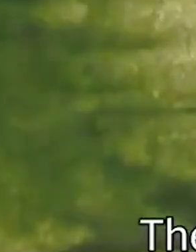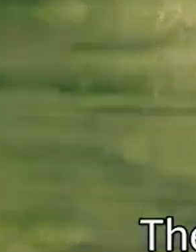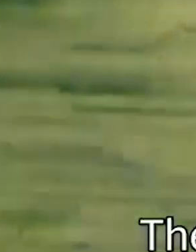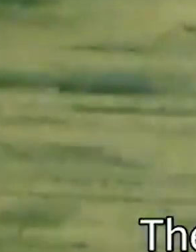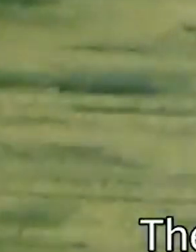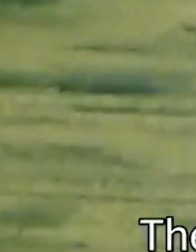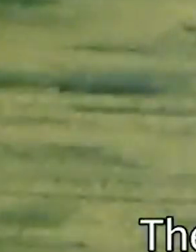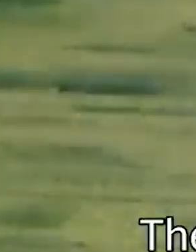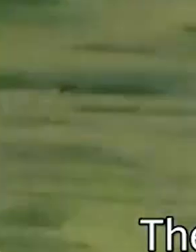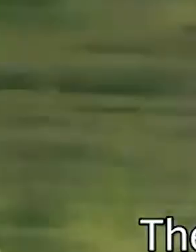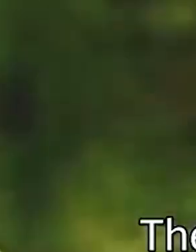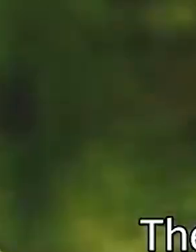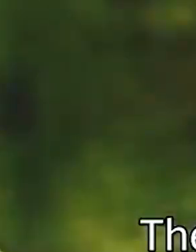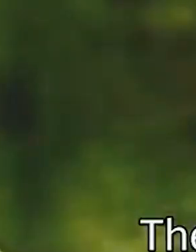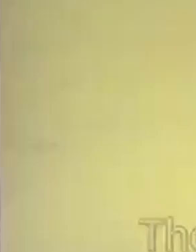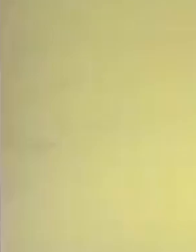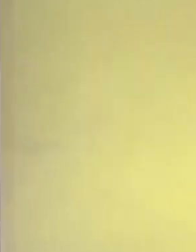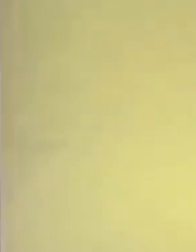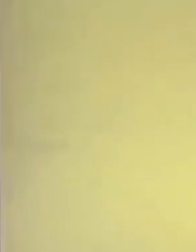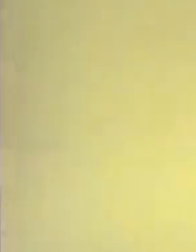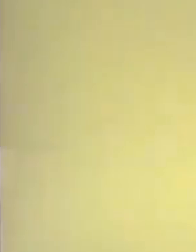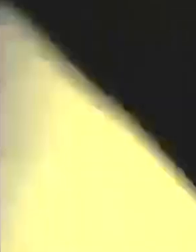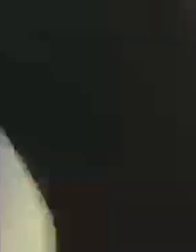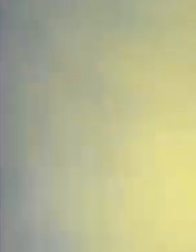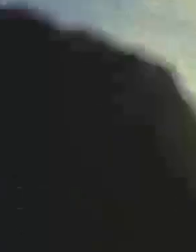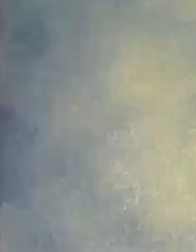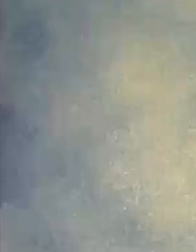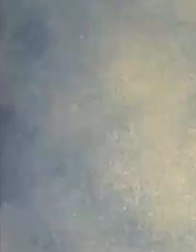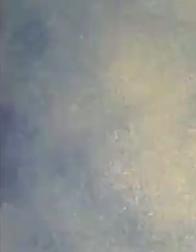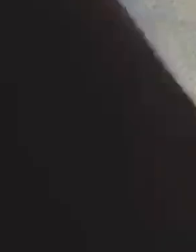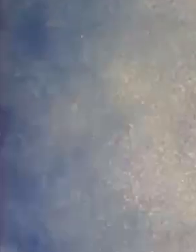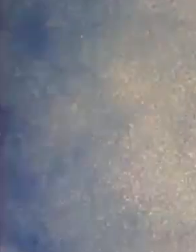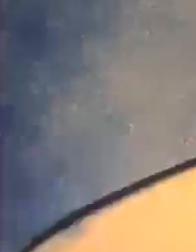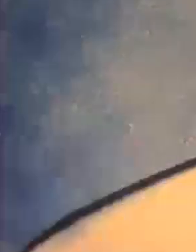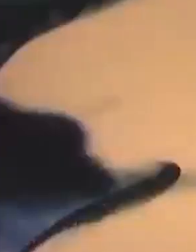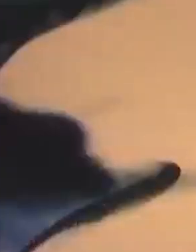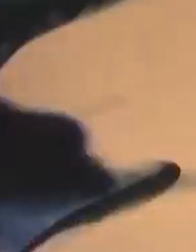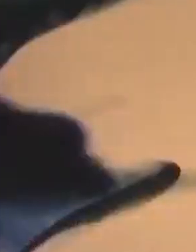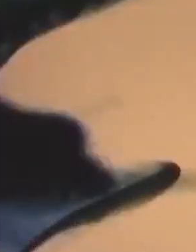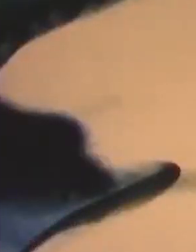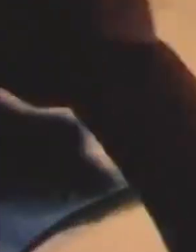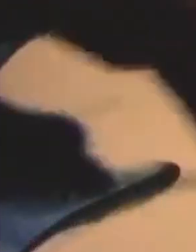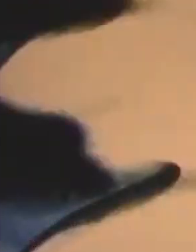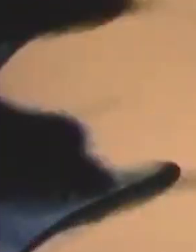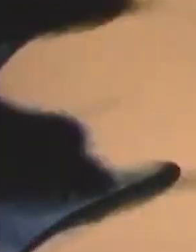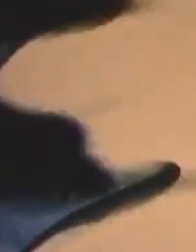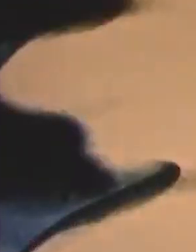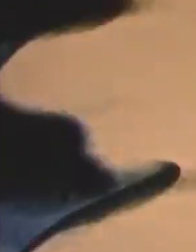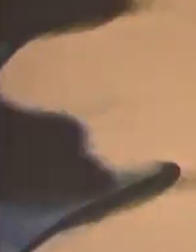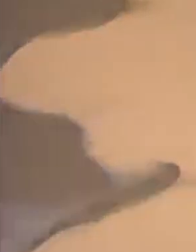These truths make us think about the relationship between humanity and nature.